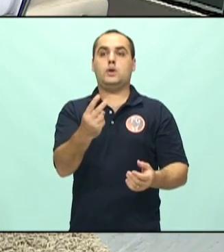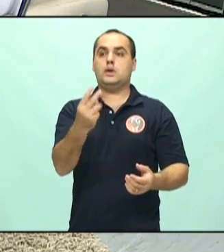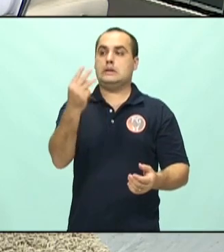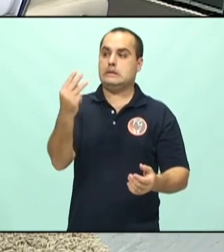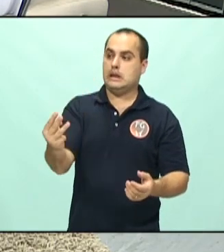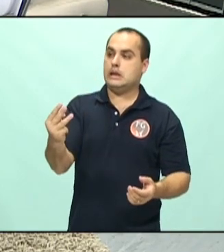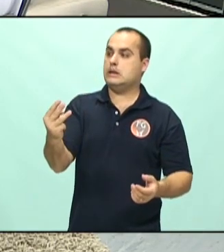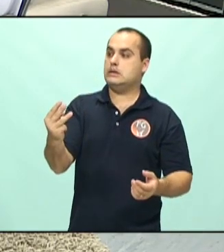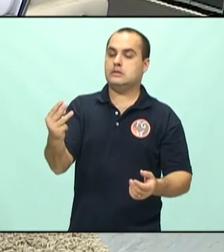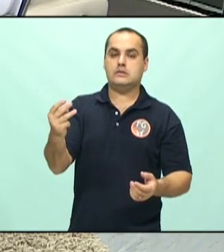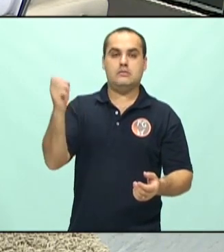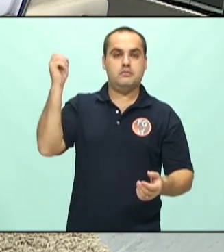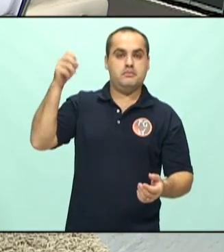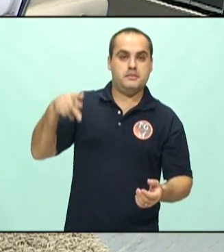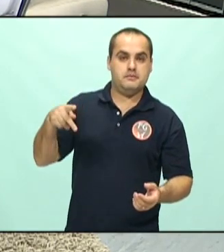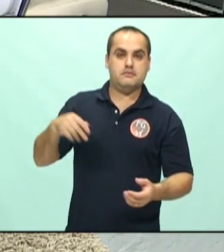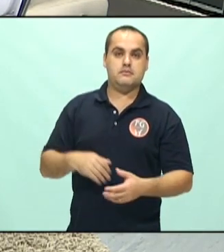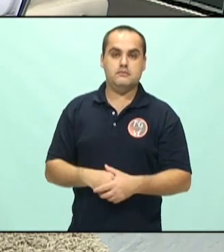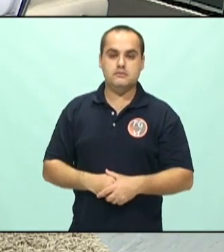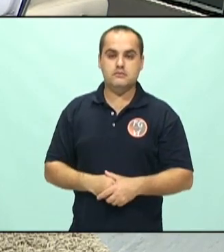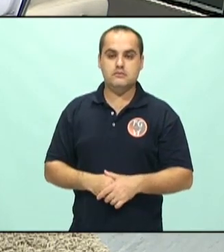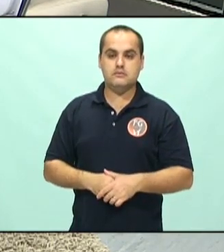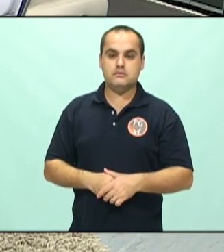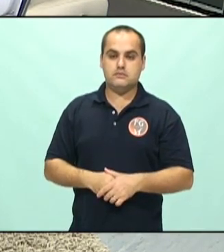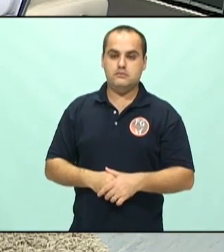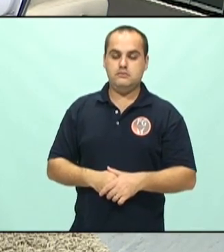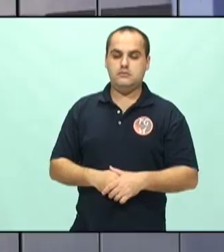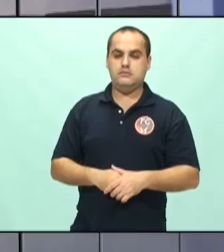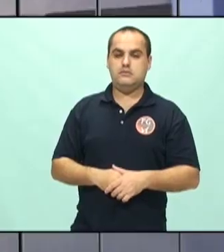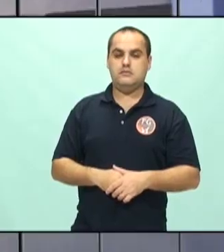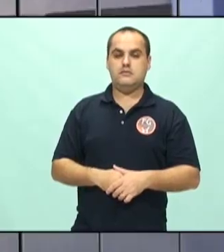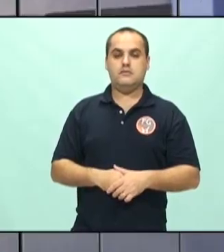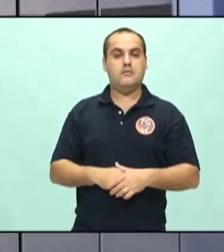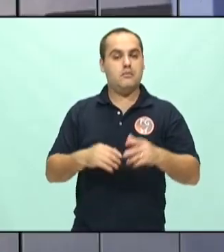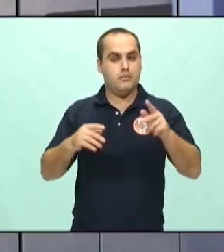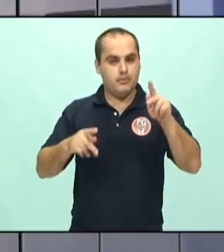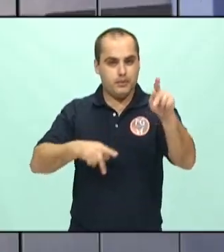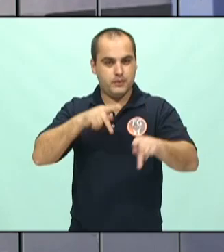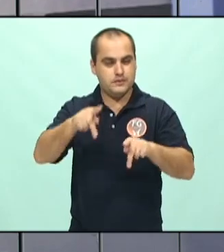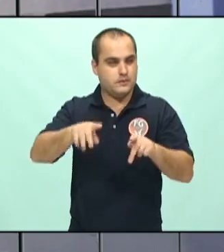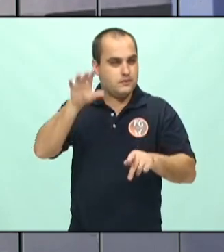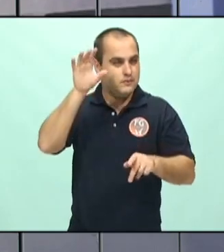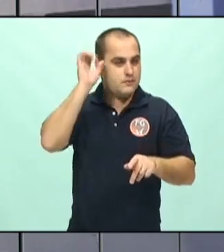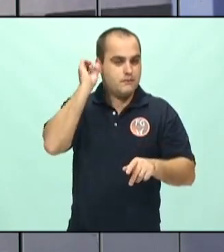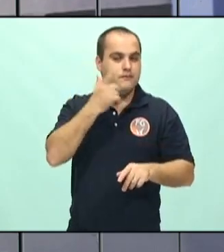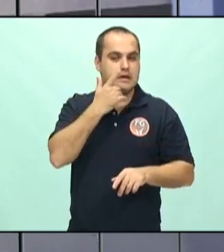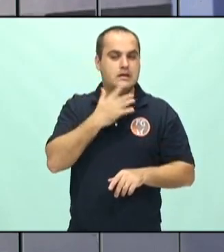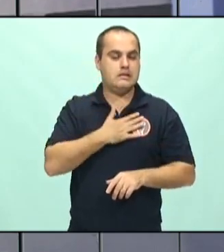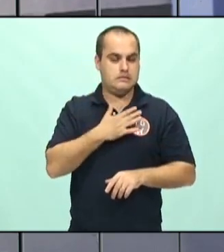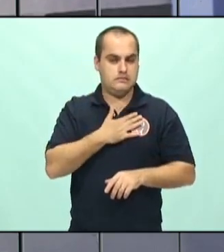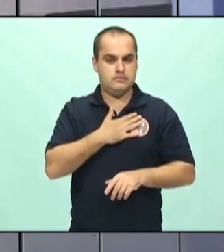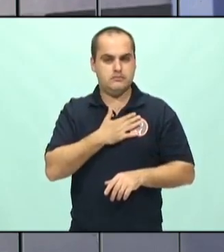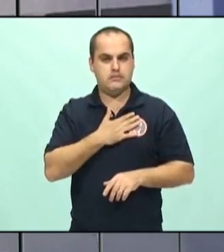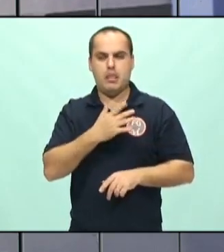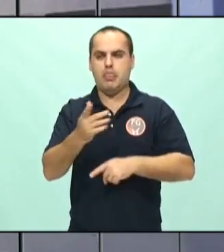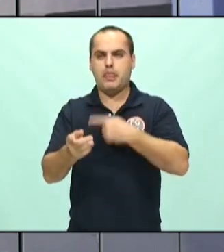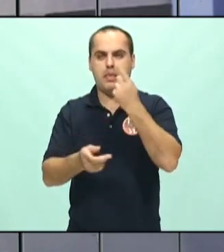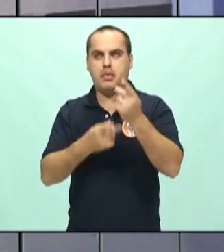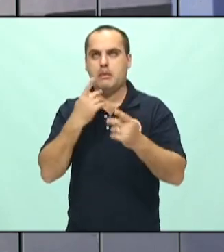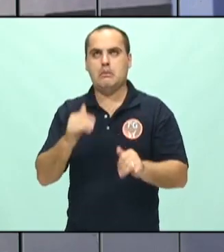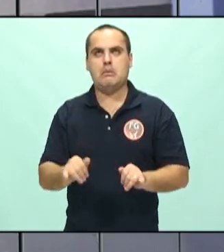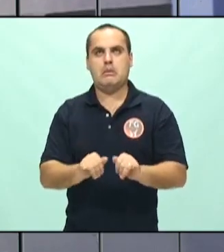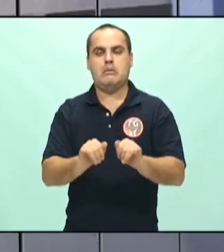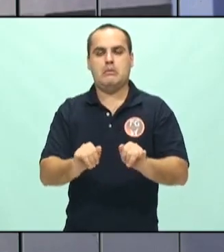não não colocaria ainda para o povo vai meu ver está falando com ele é demais mas não estou falando